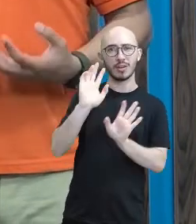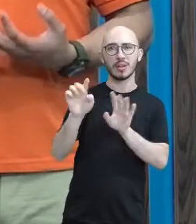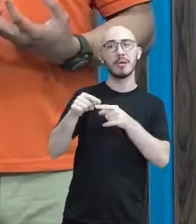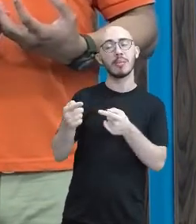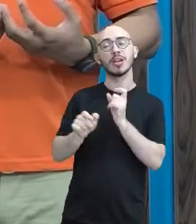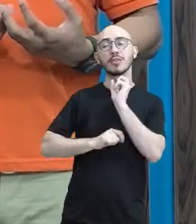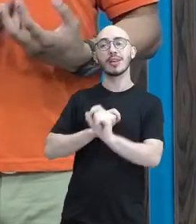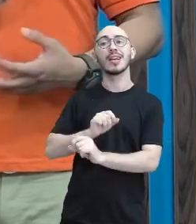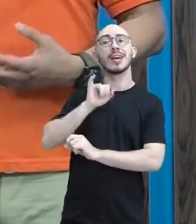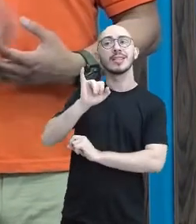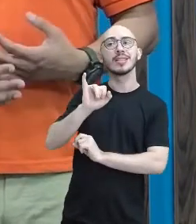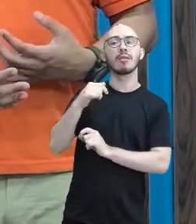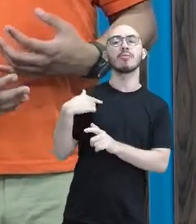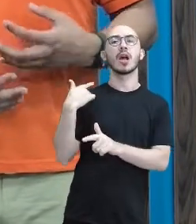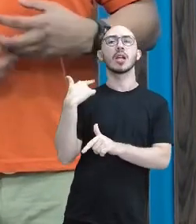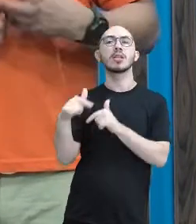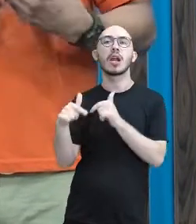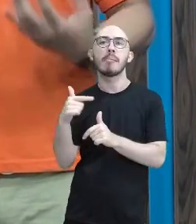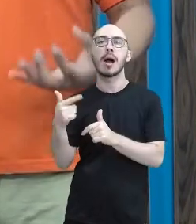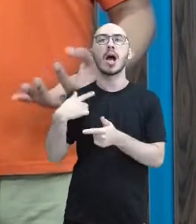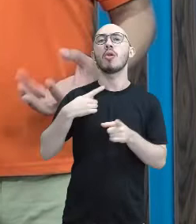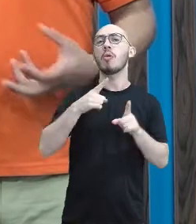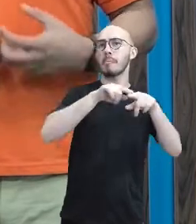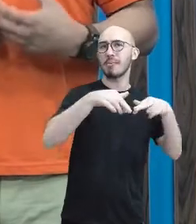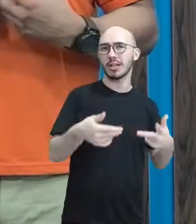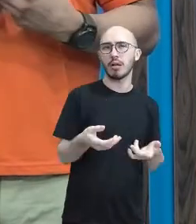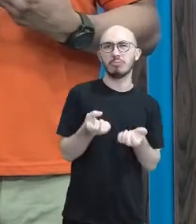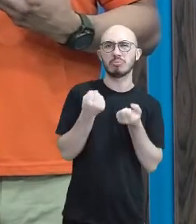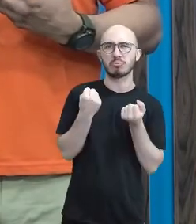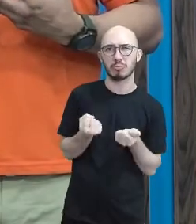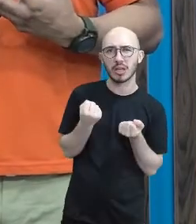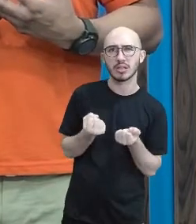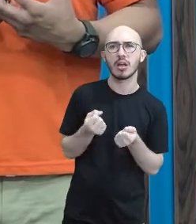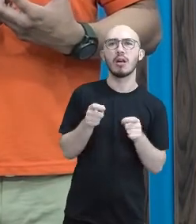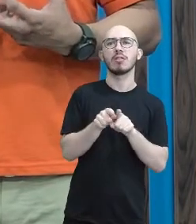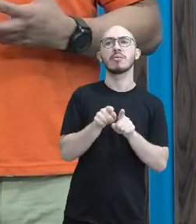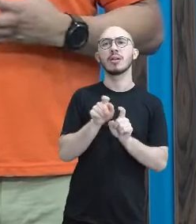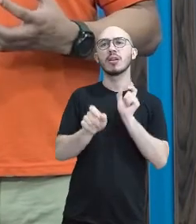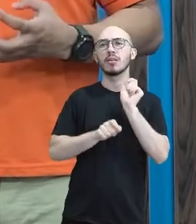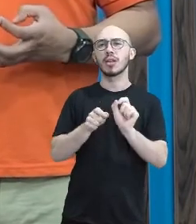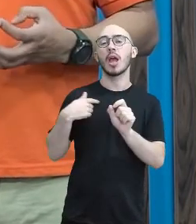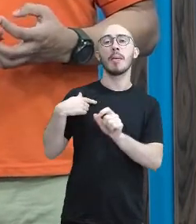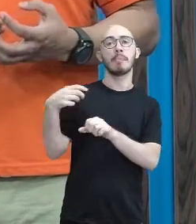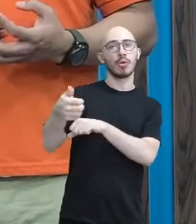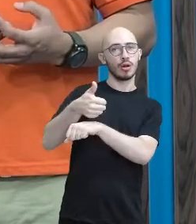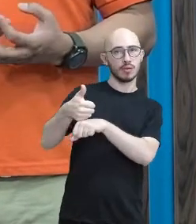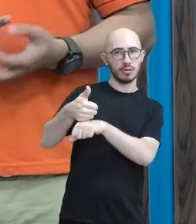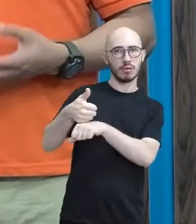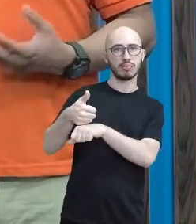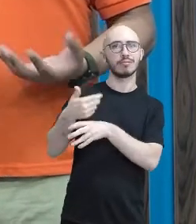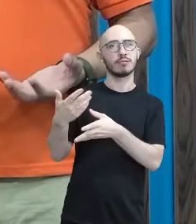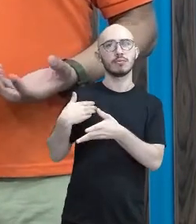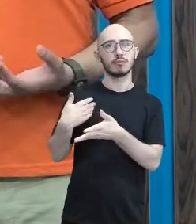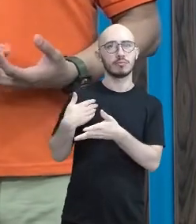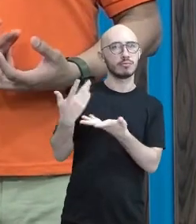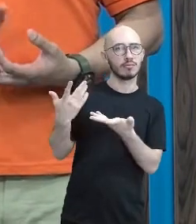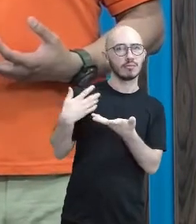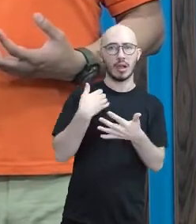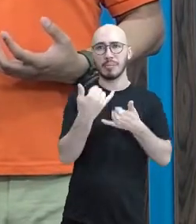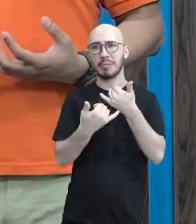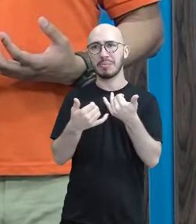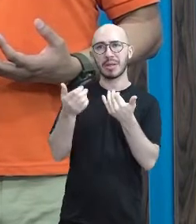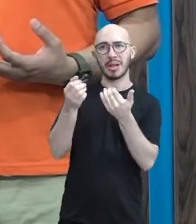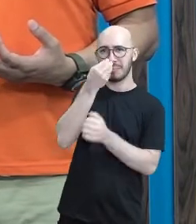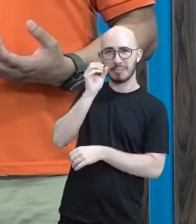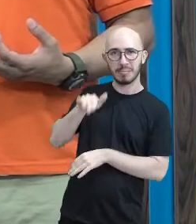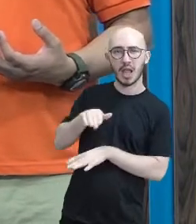trabalho, a equipamento pesado e trabalho profissional, você não pode brincar dessa forma, que pode